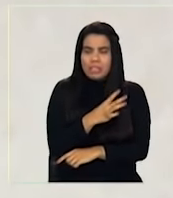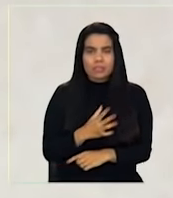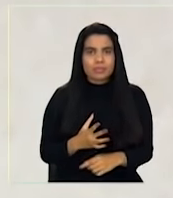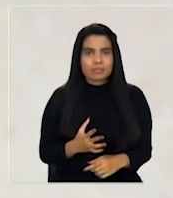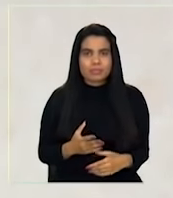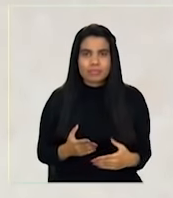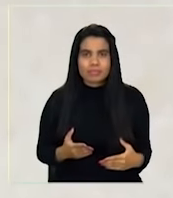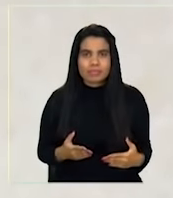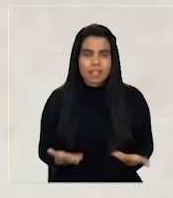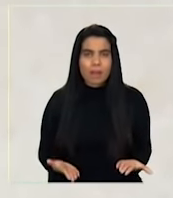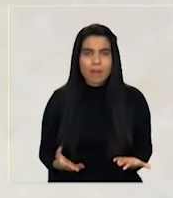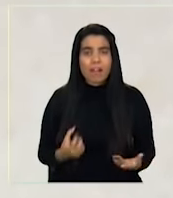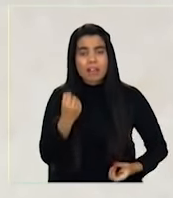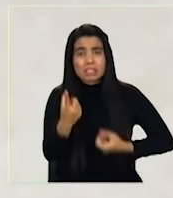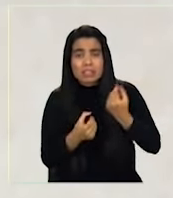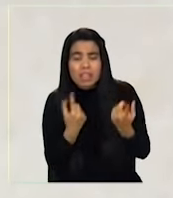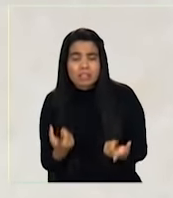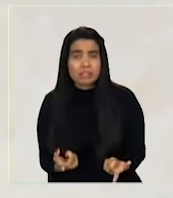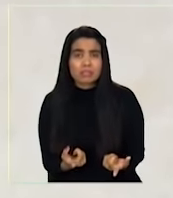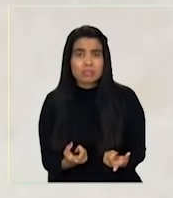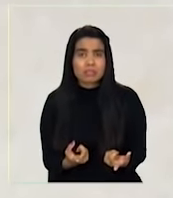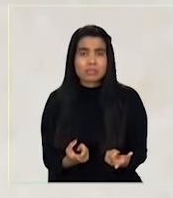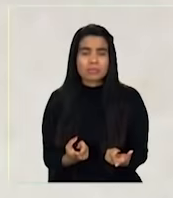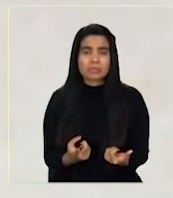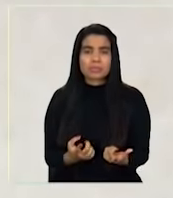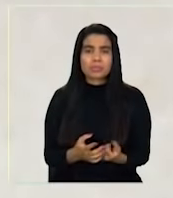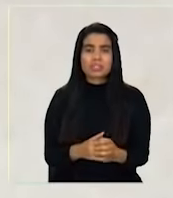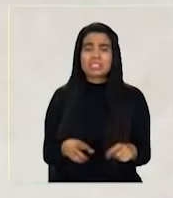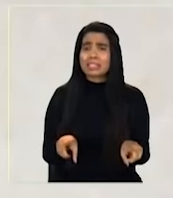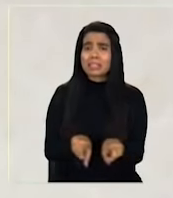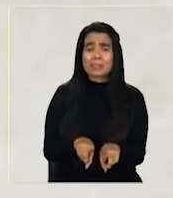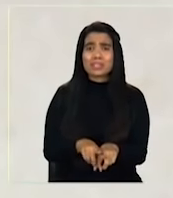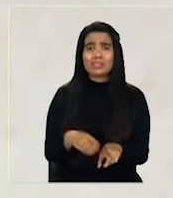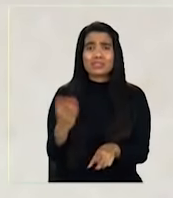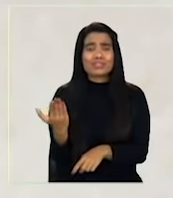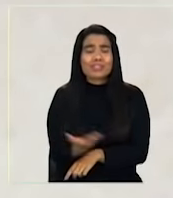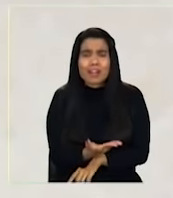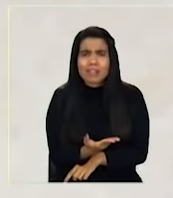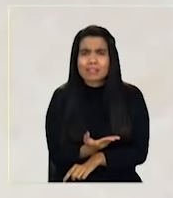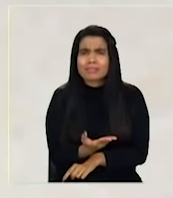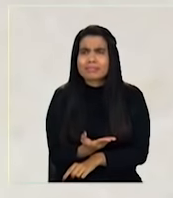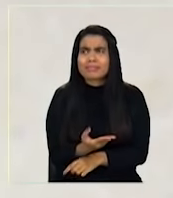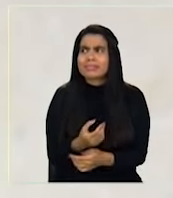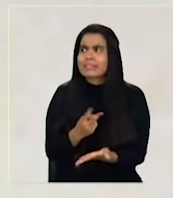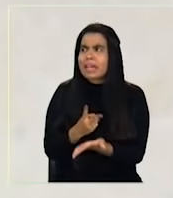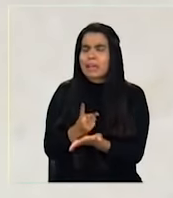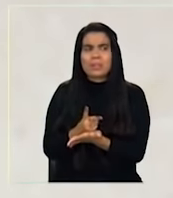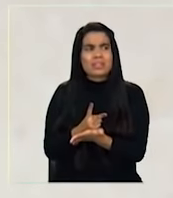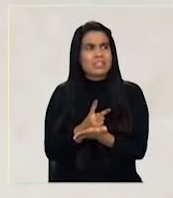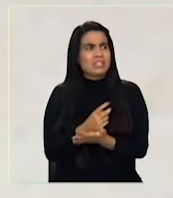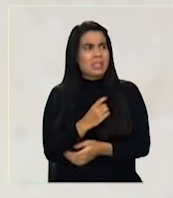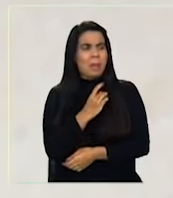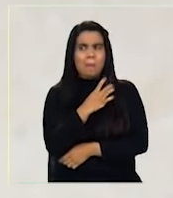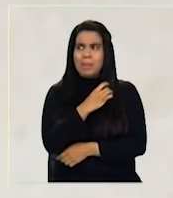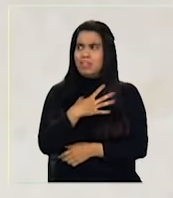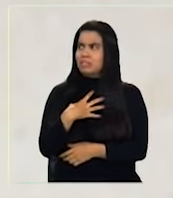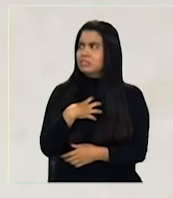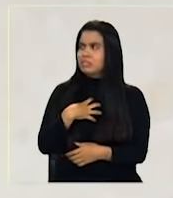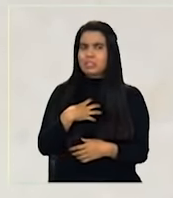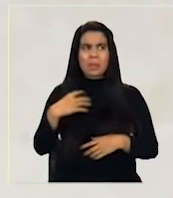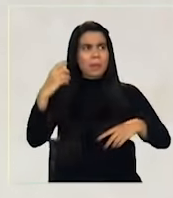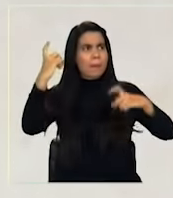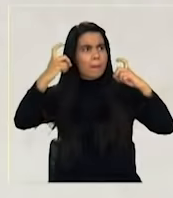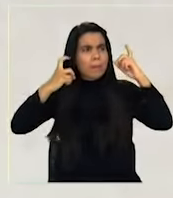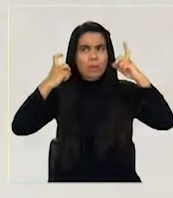Então, de repente, você já está se deixando levar por todo tipo de temor e preocupação.